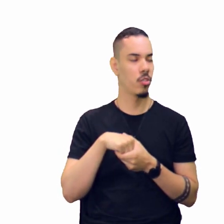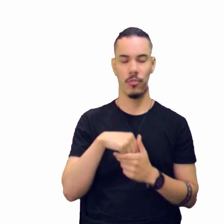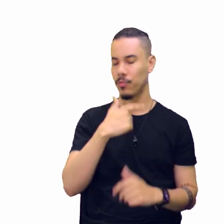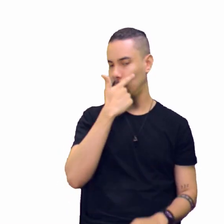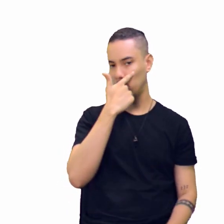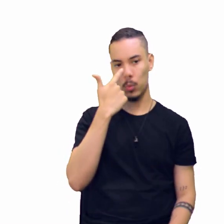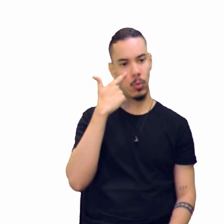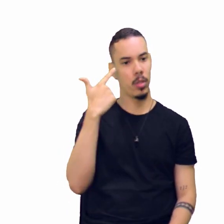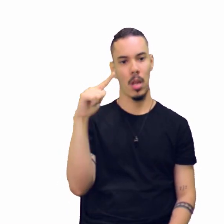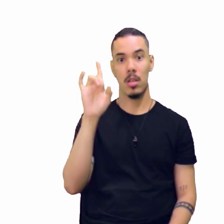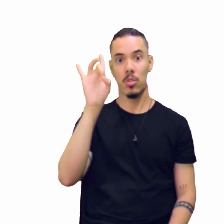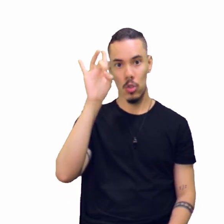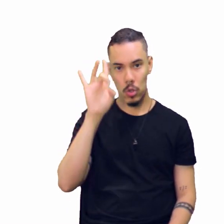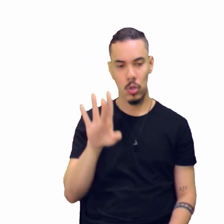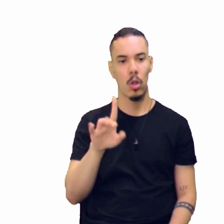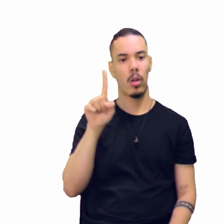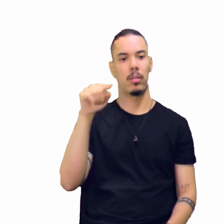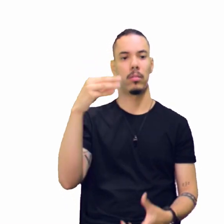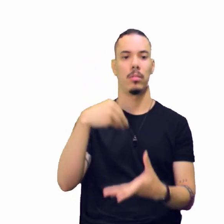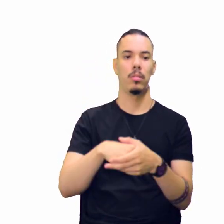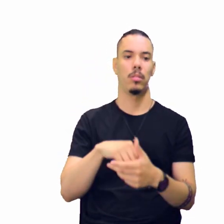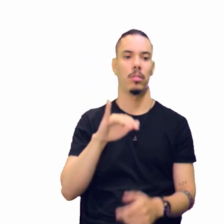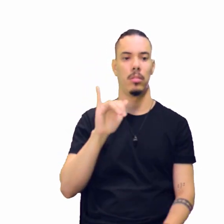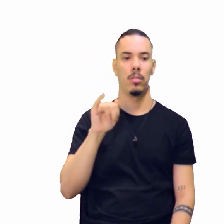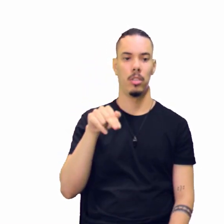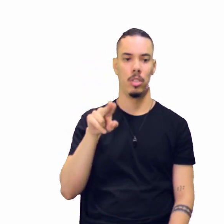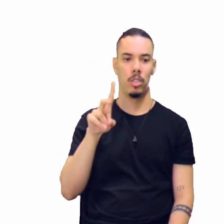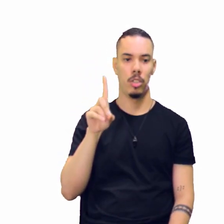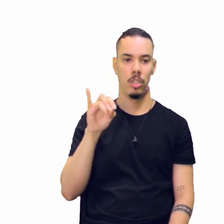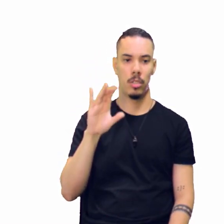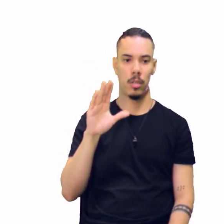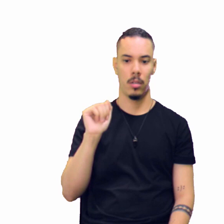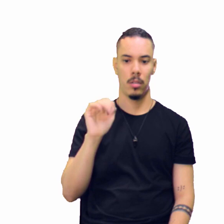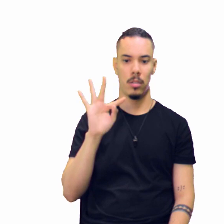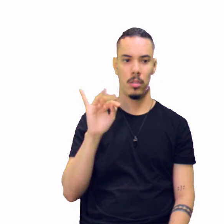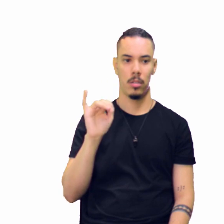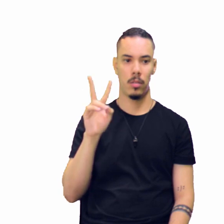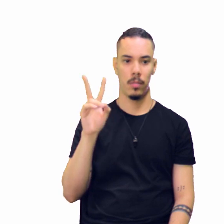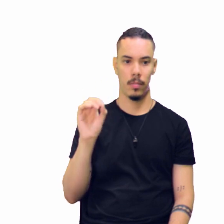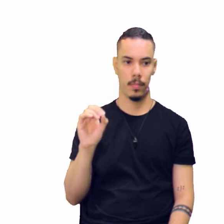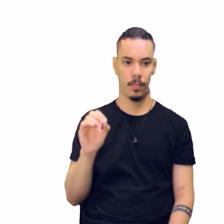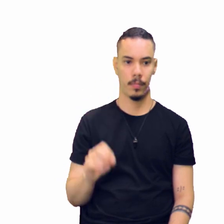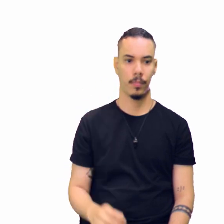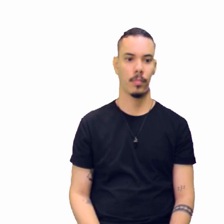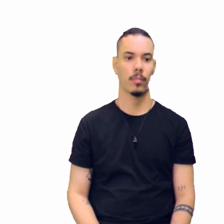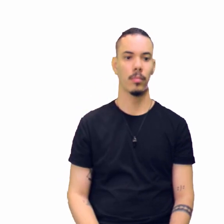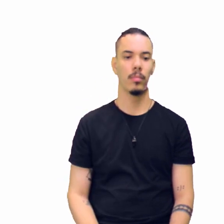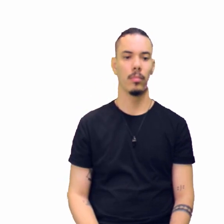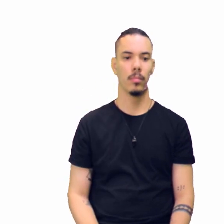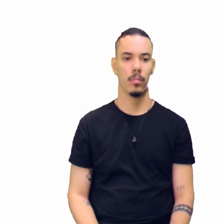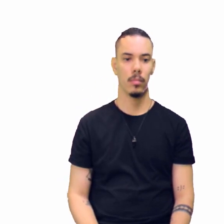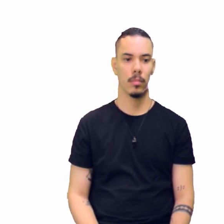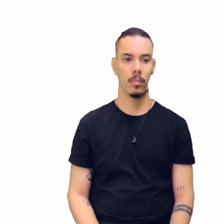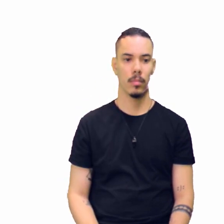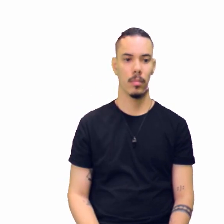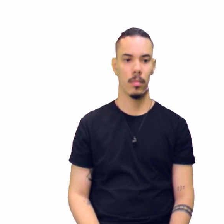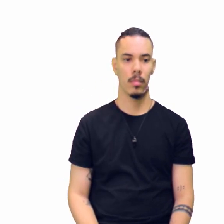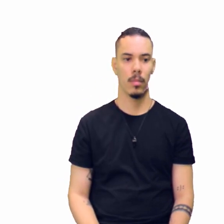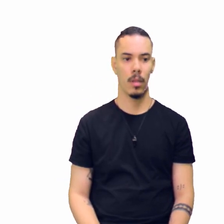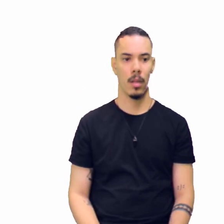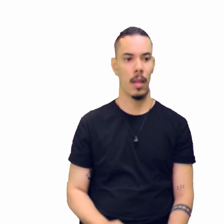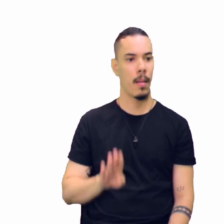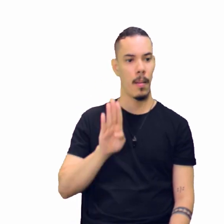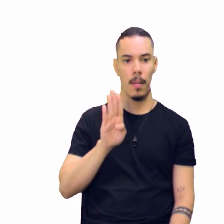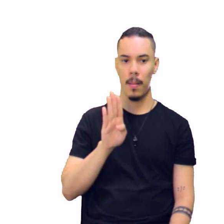existe pretérito perfeito do indicativo. Aí já estaria eliminada a letra... A primeira a ser excluída seria essa letra B. Aí